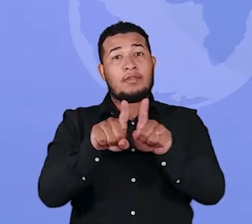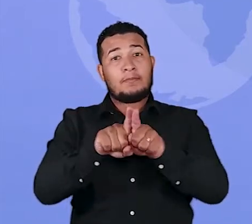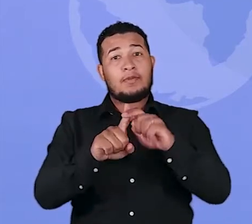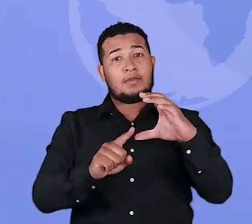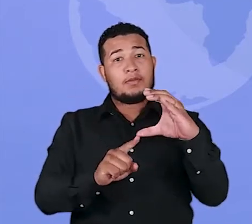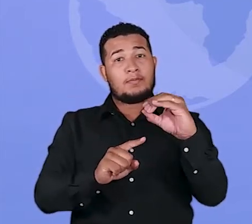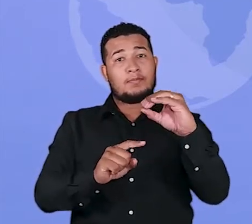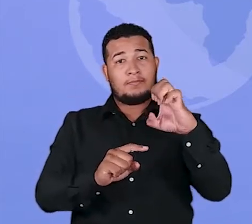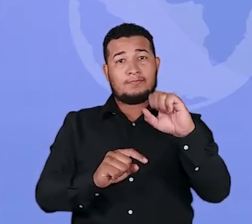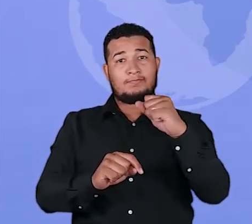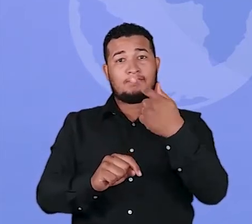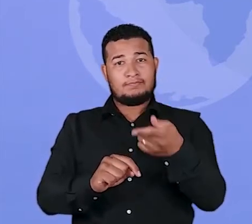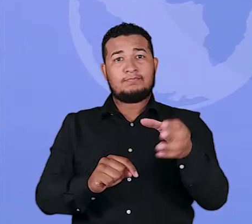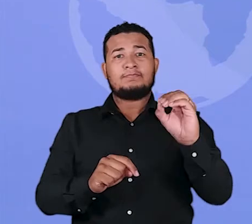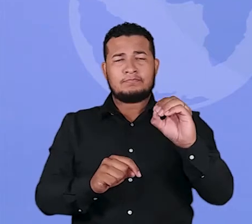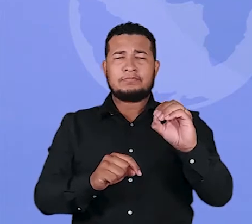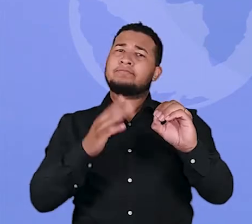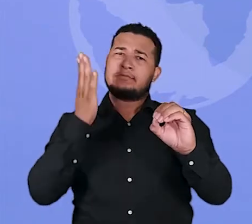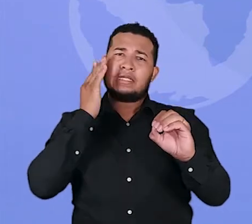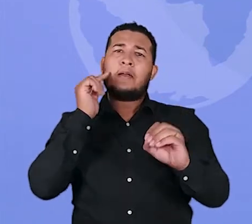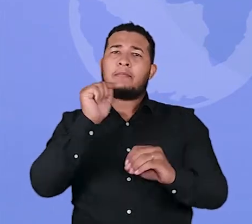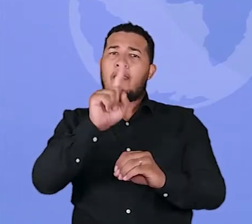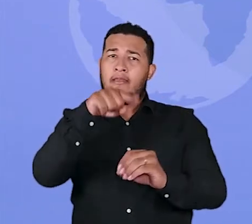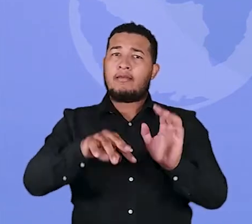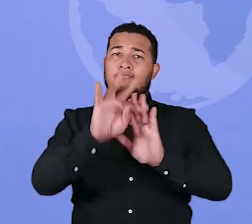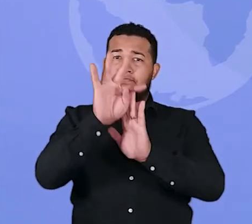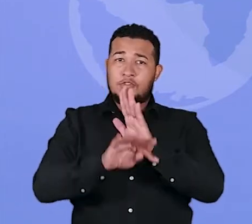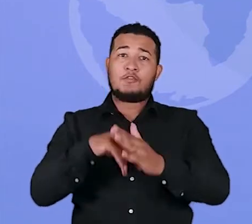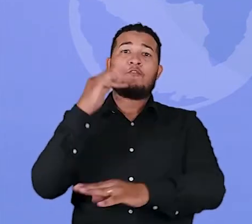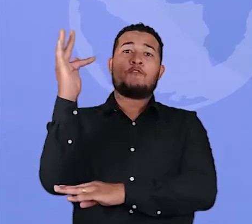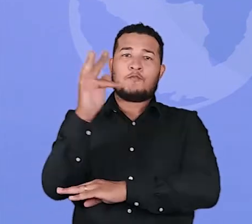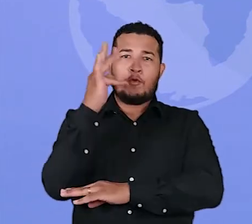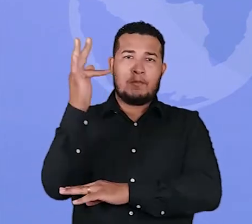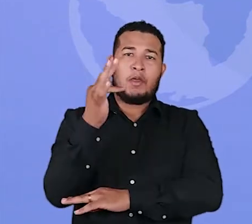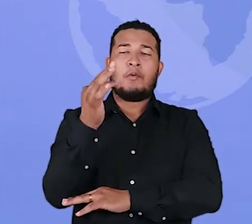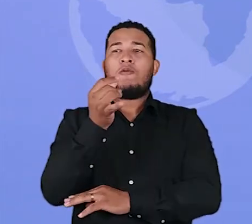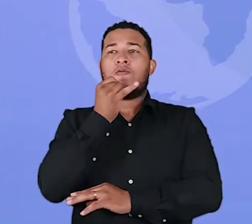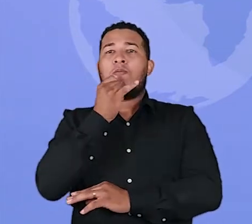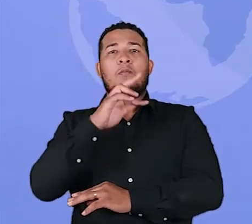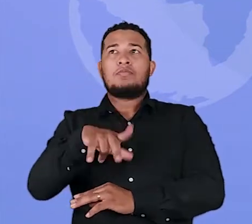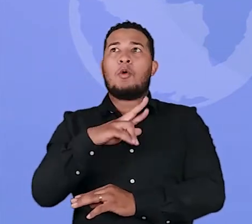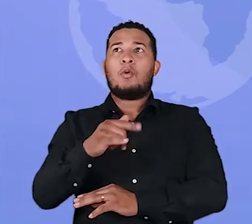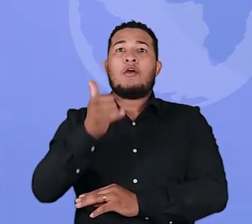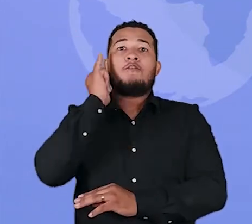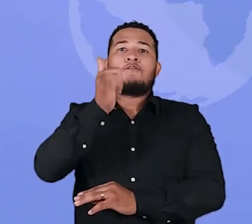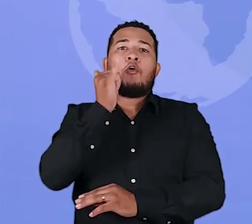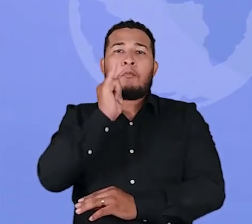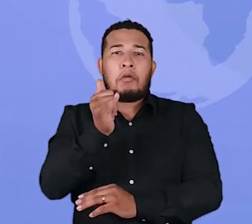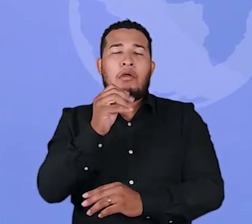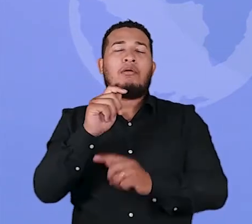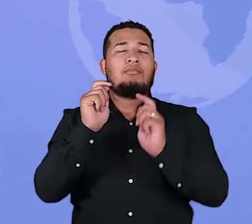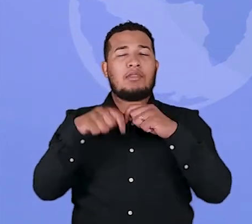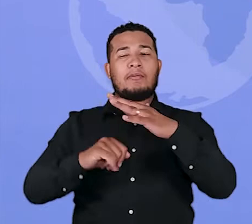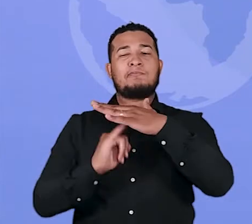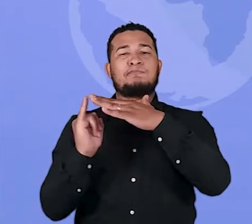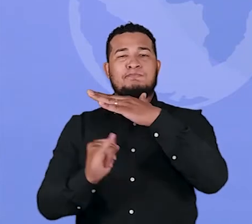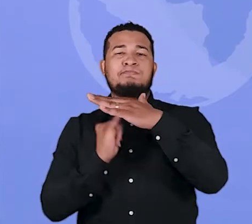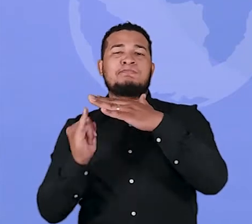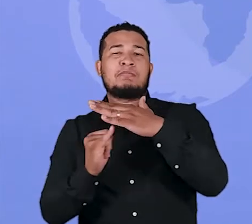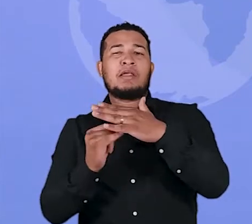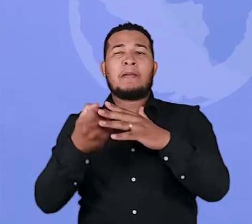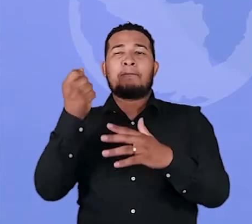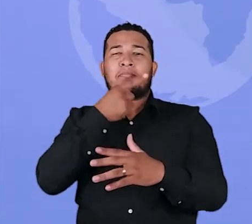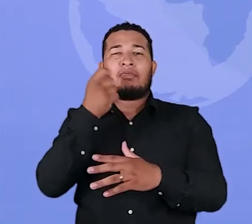Claro que eu estou falando de textos formais, né? Eu não estou falando de uma narração, por exemplo, que você pode ter uma informalidade